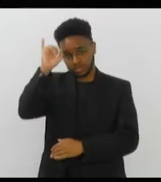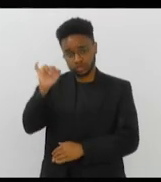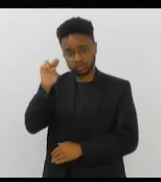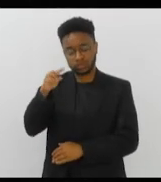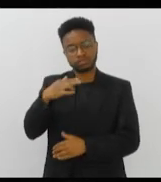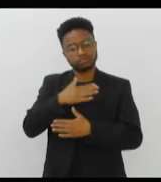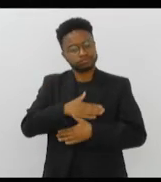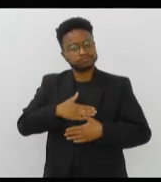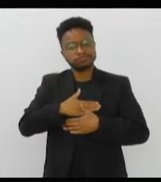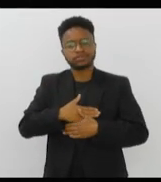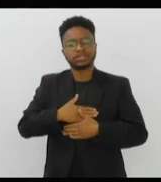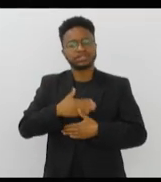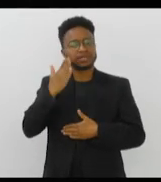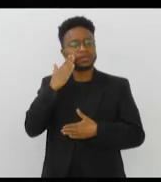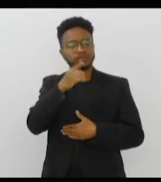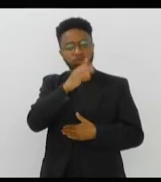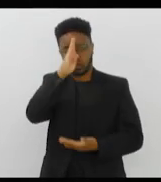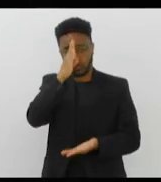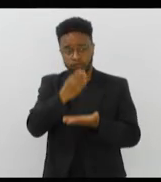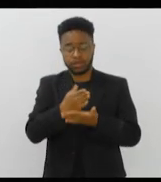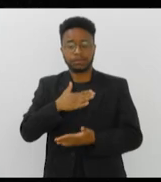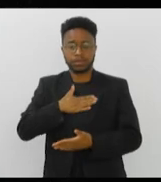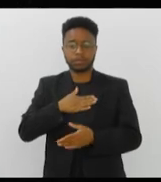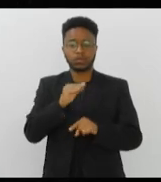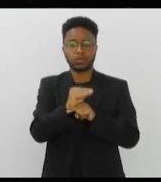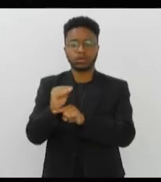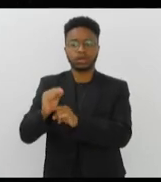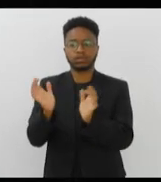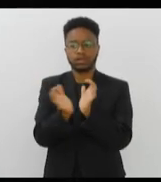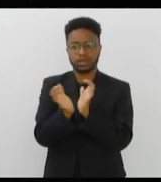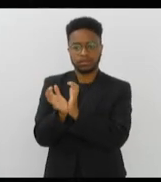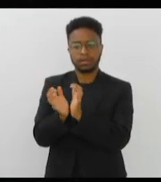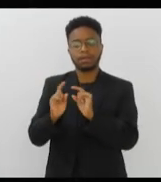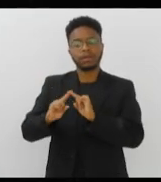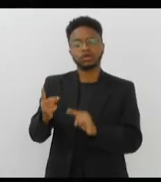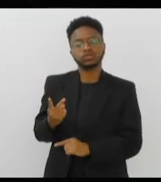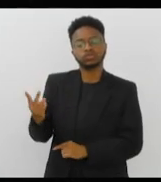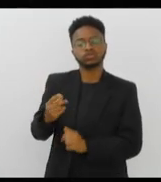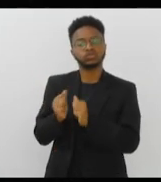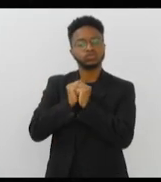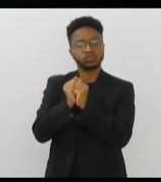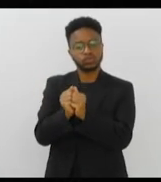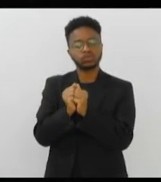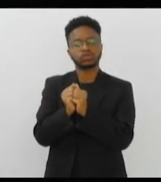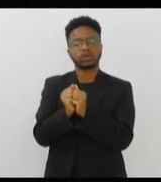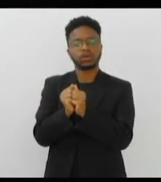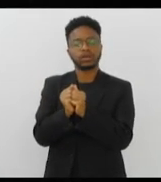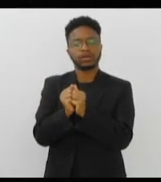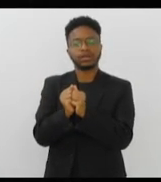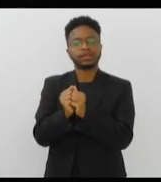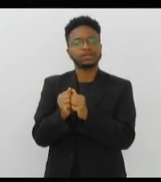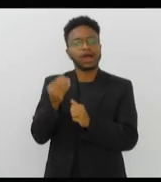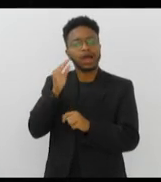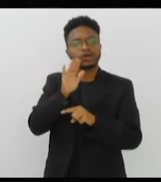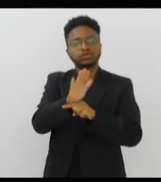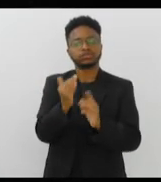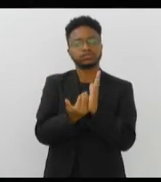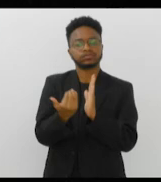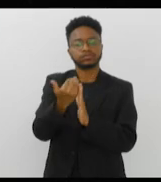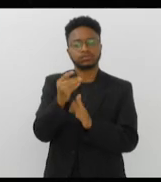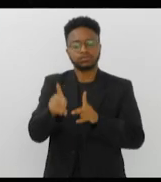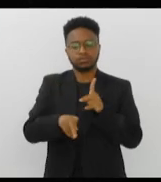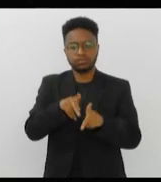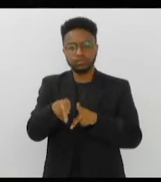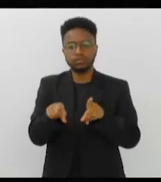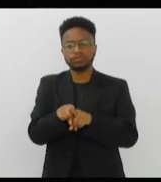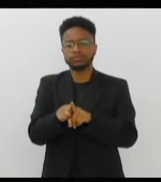saber que a senhora confia em mim para cuidar da sua equipe. E juntas, temos dividido a tarefa de fazer mais pela população e a